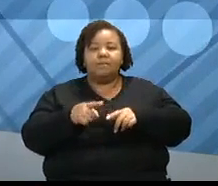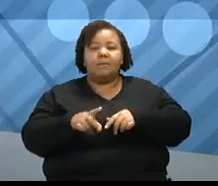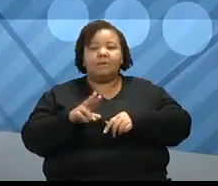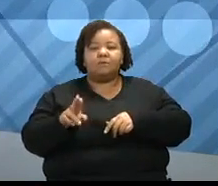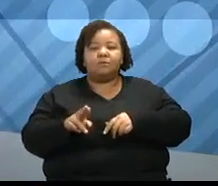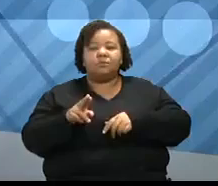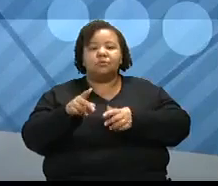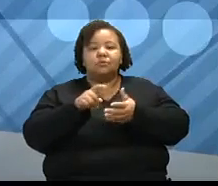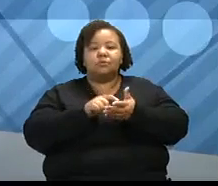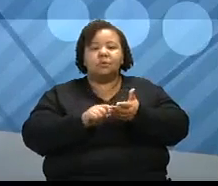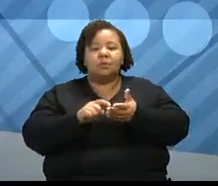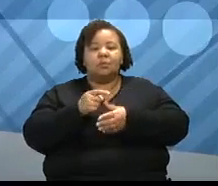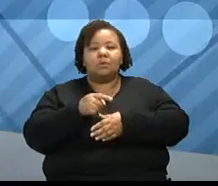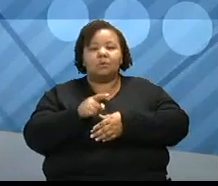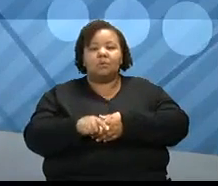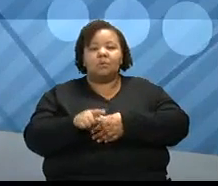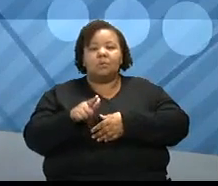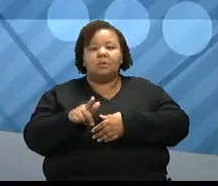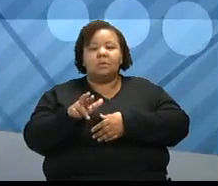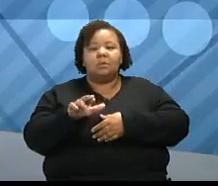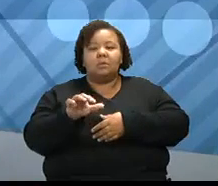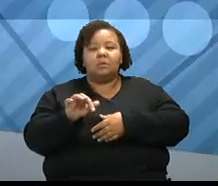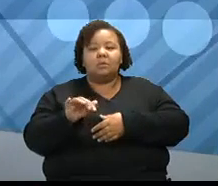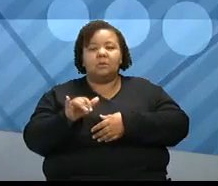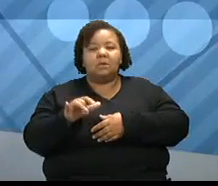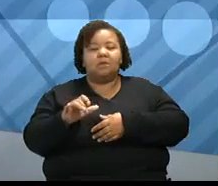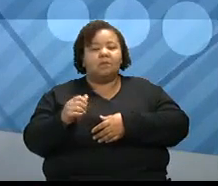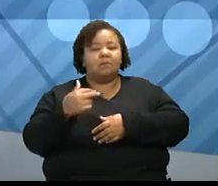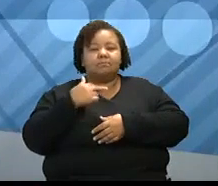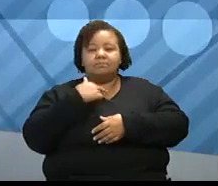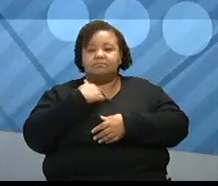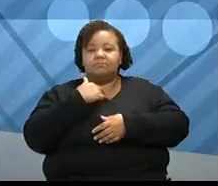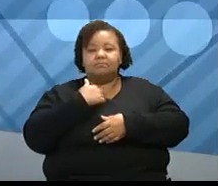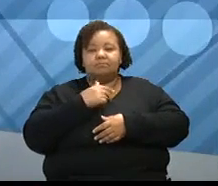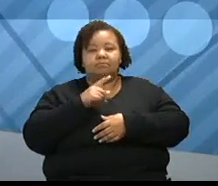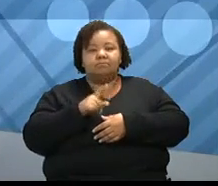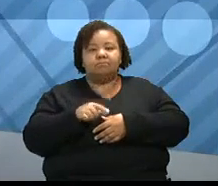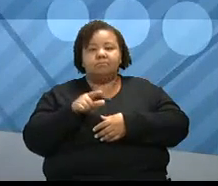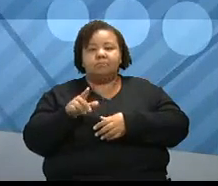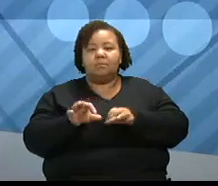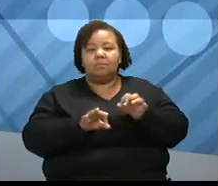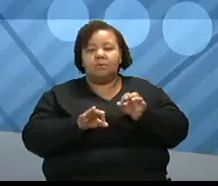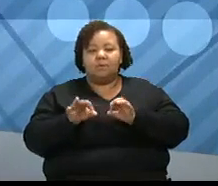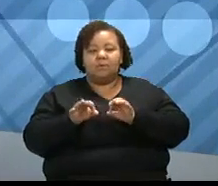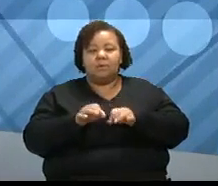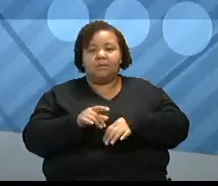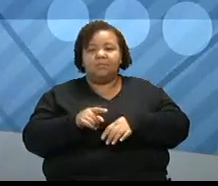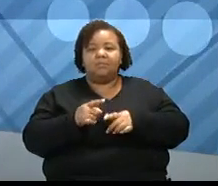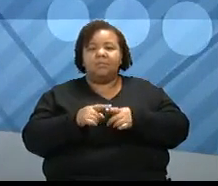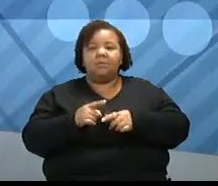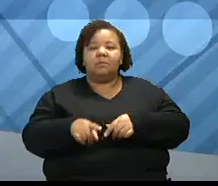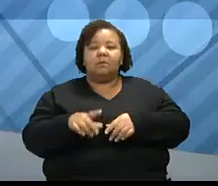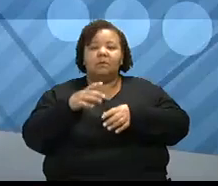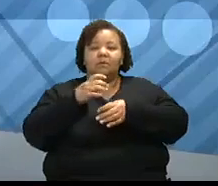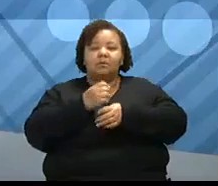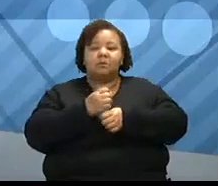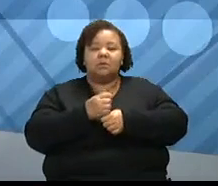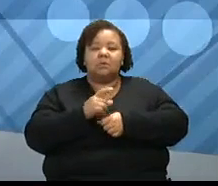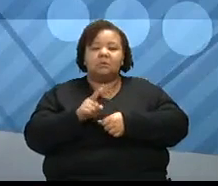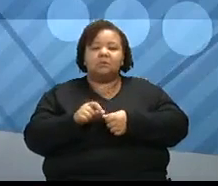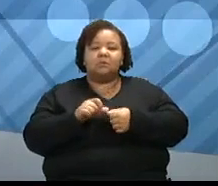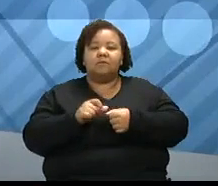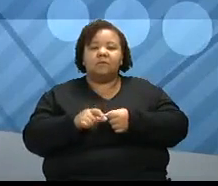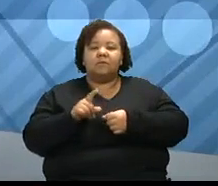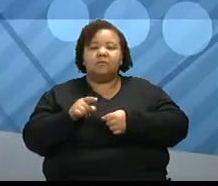de calculadoras gráficas não será permitido, calculadoras que sejam programáveis. Até porque os cálculos a serem realizados